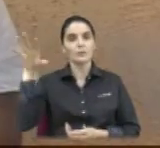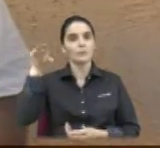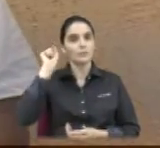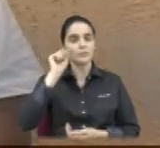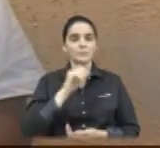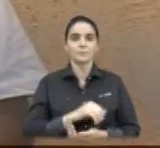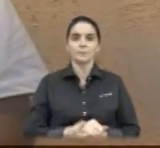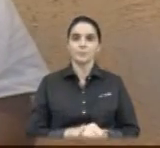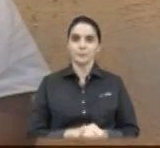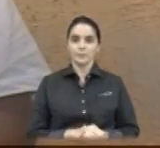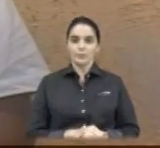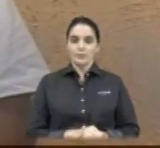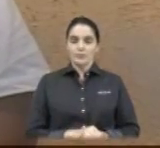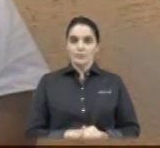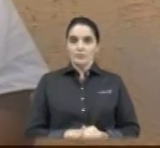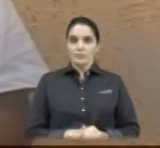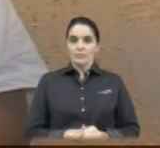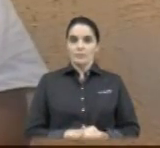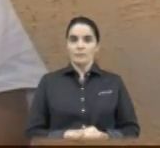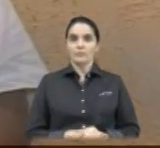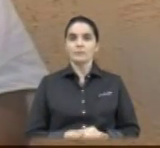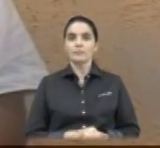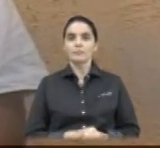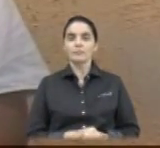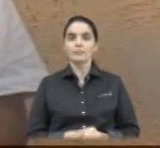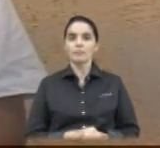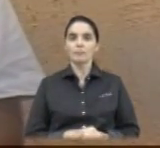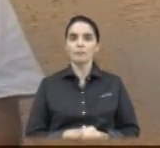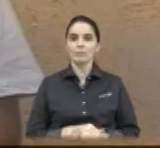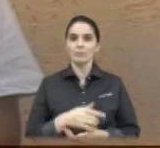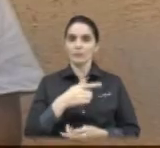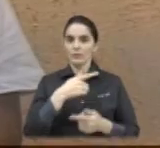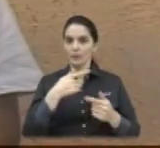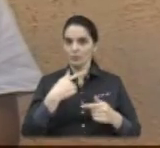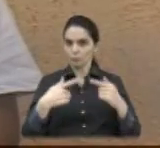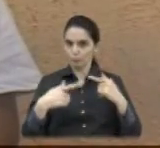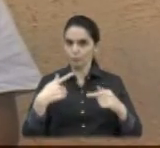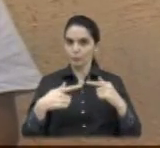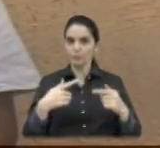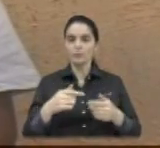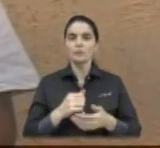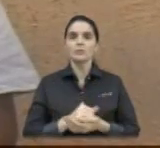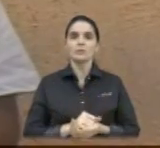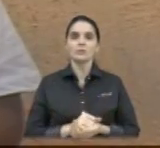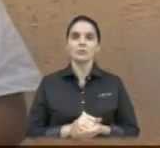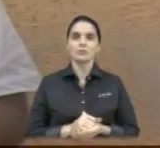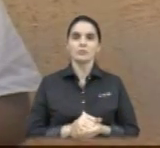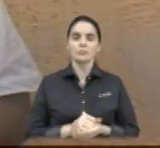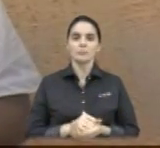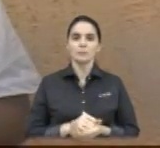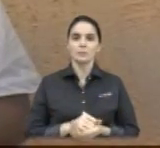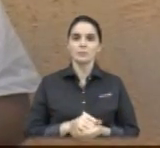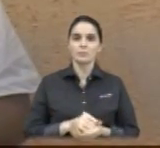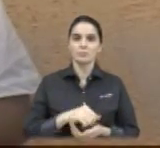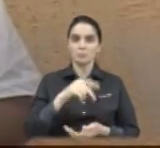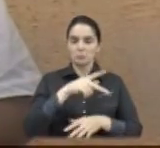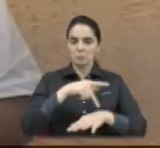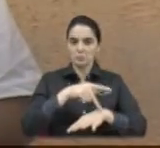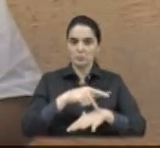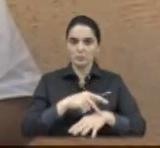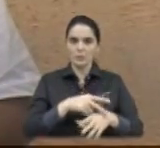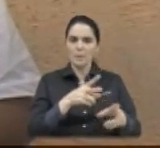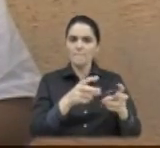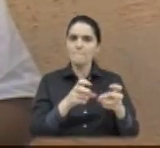juventude na política movimento país só os inconformados mudam o mundo olhar para a história política do nosso país